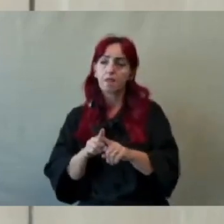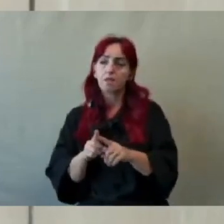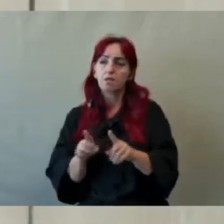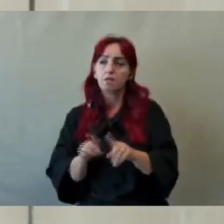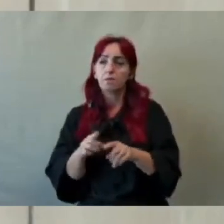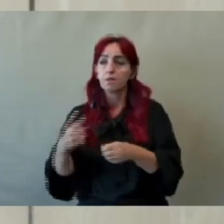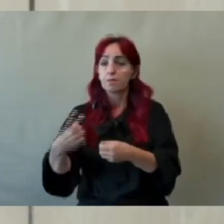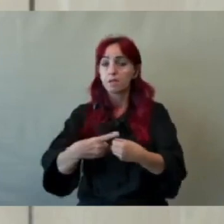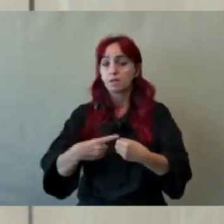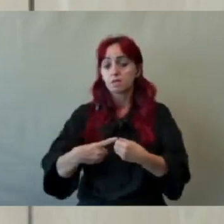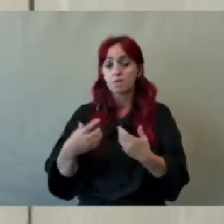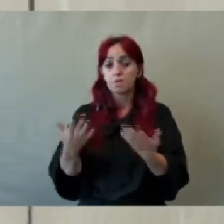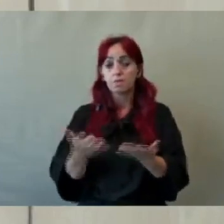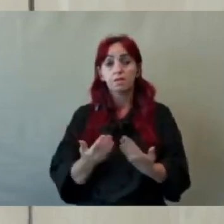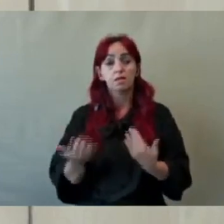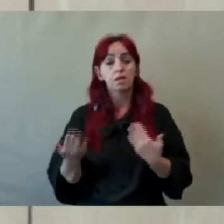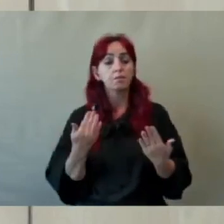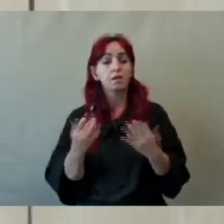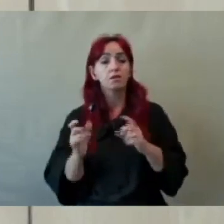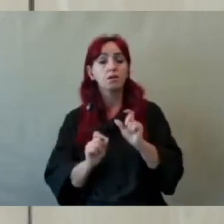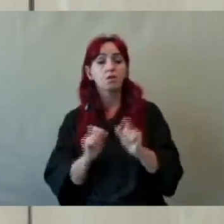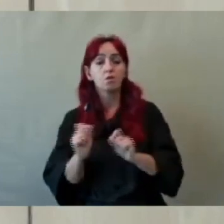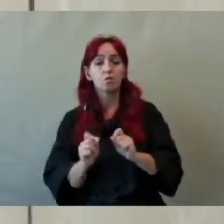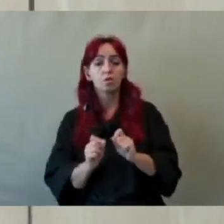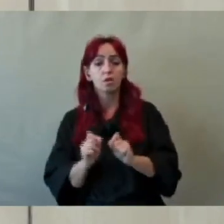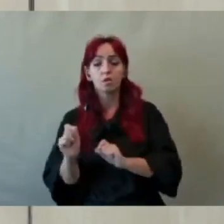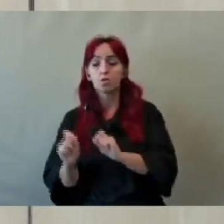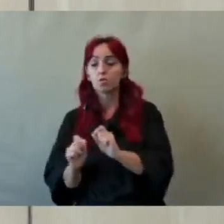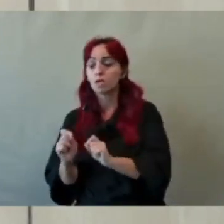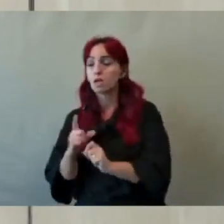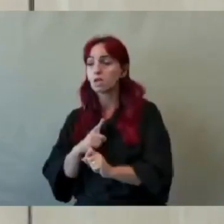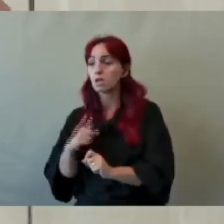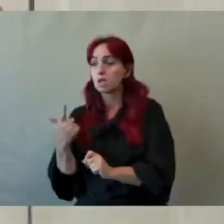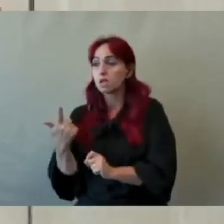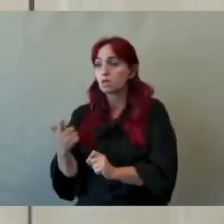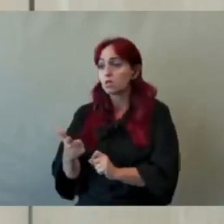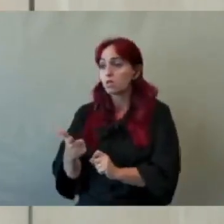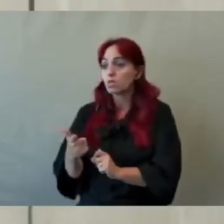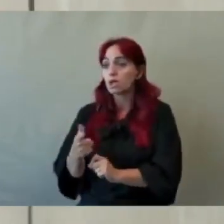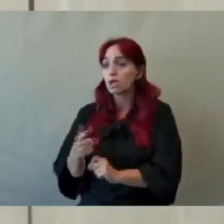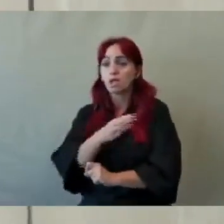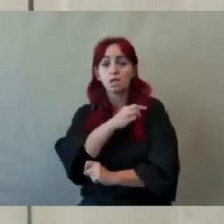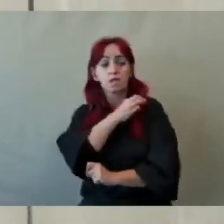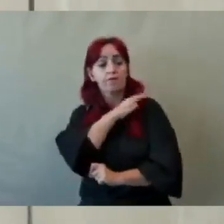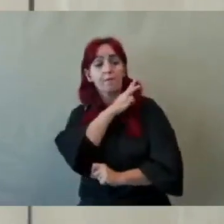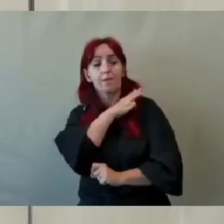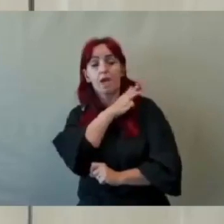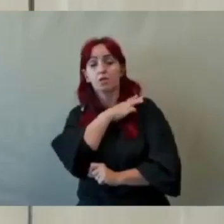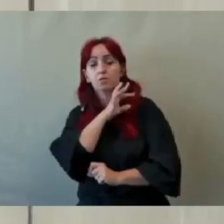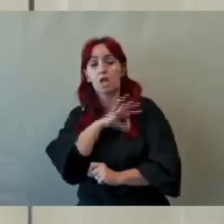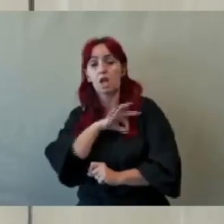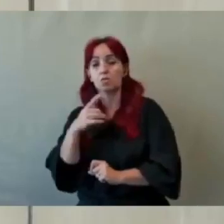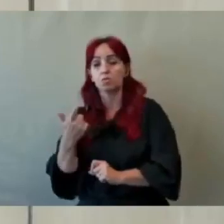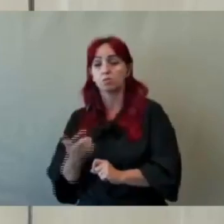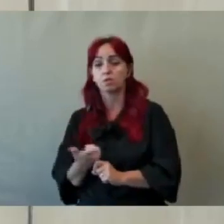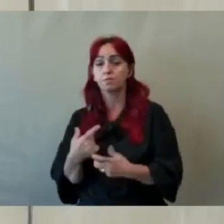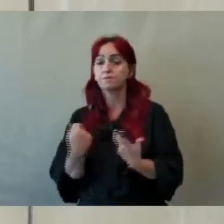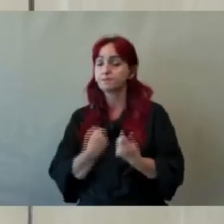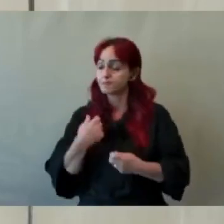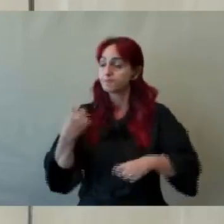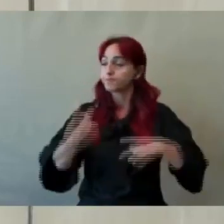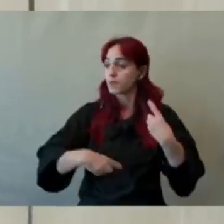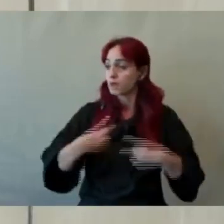Só que a gente chega na equiparação com quem está equiparado, que não tem uma equiparação com o nível médio. Então, a gente precisa fazer uma discussão, se de fato